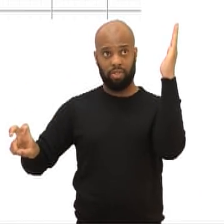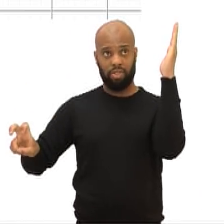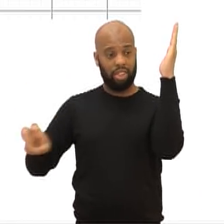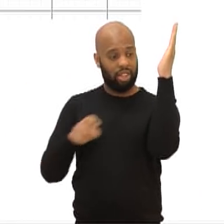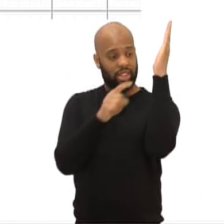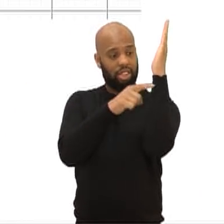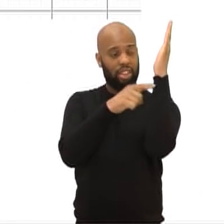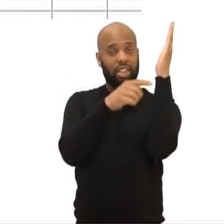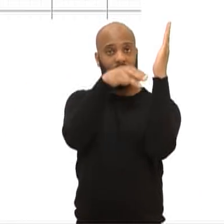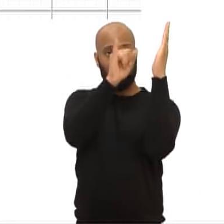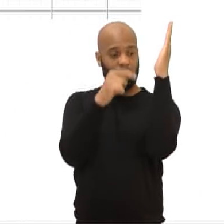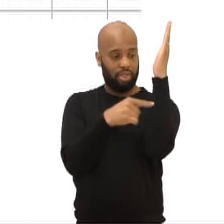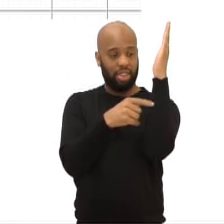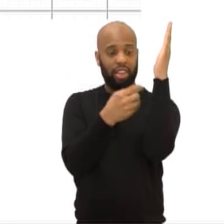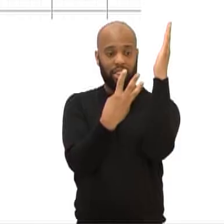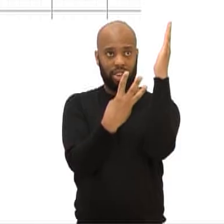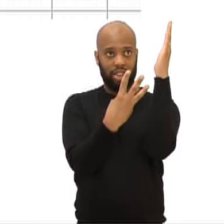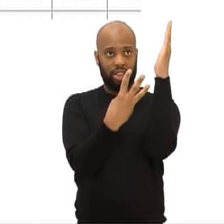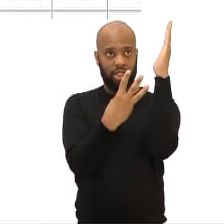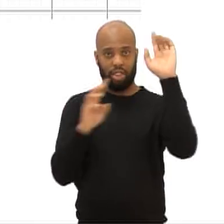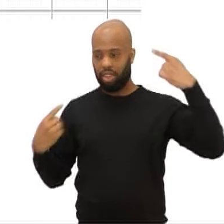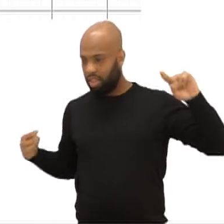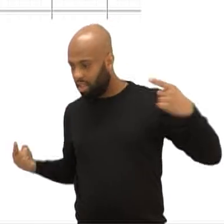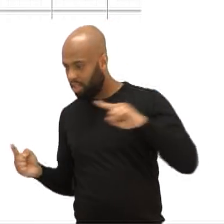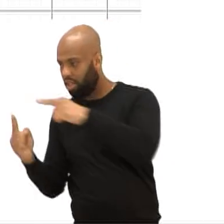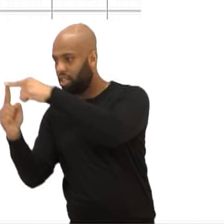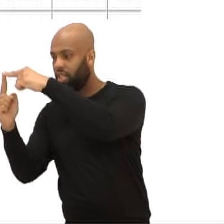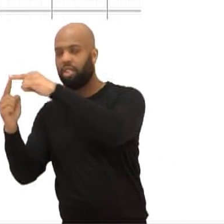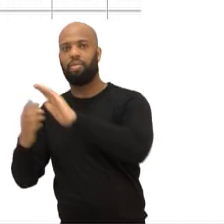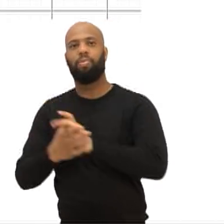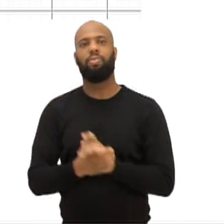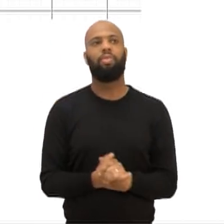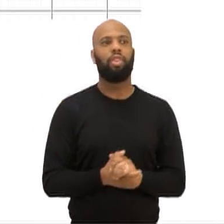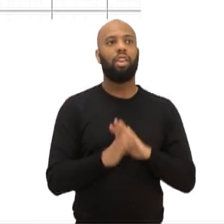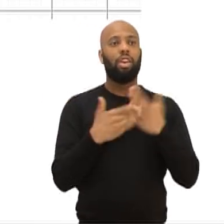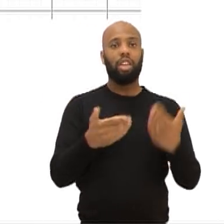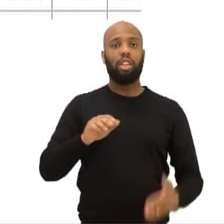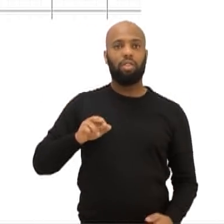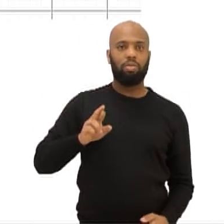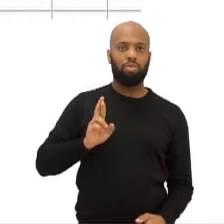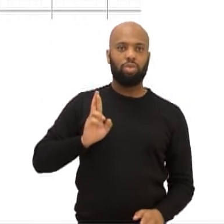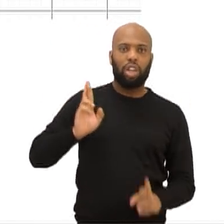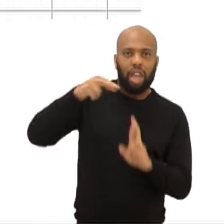no eixo Y, 3. Por isso, A, 5 e 3. Em